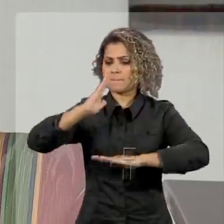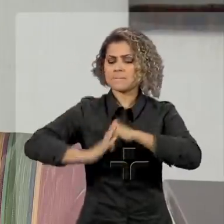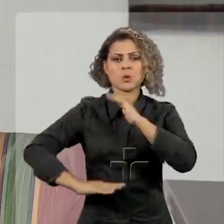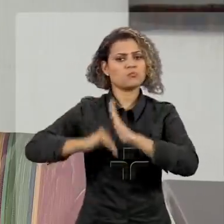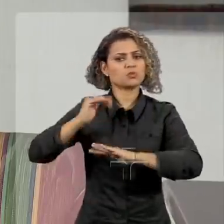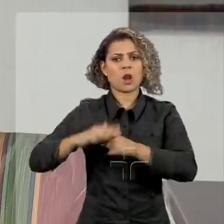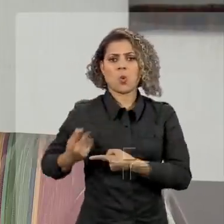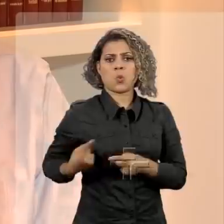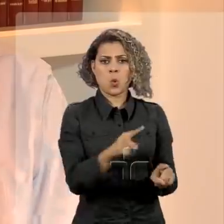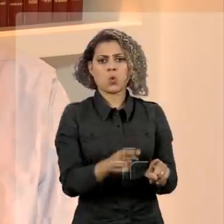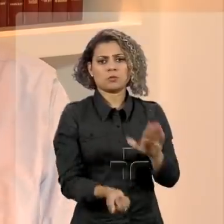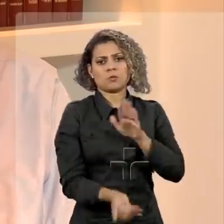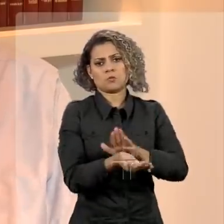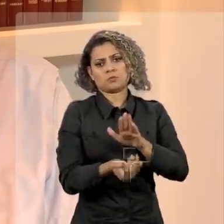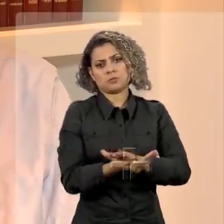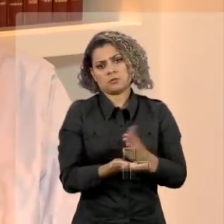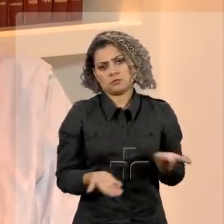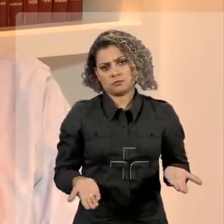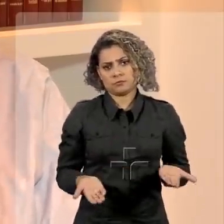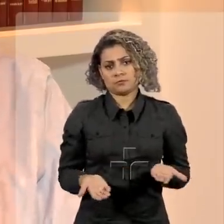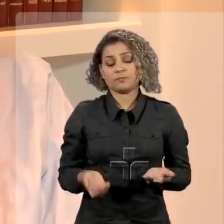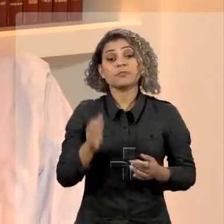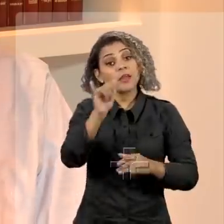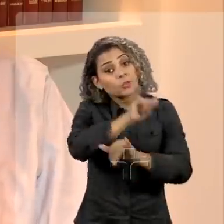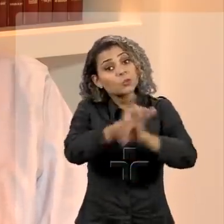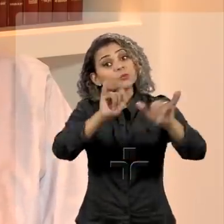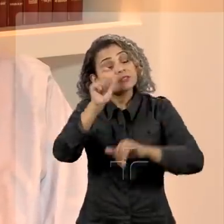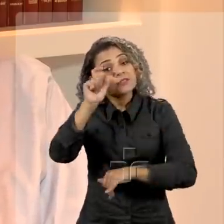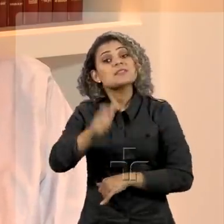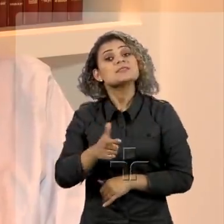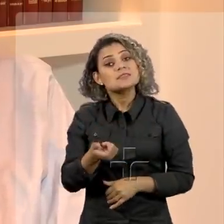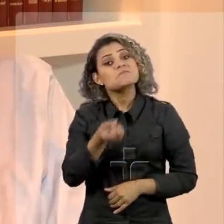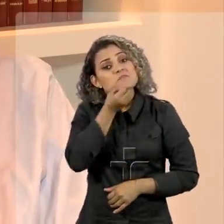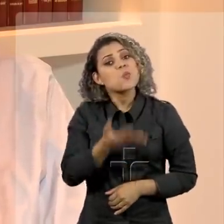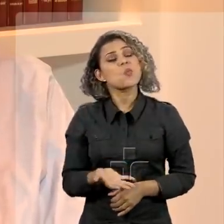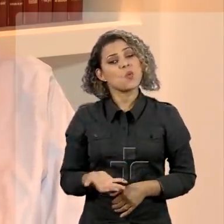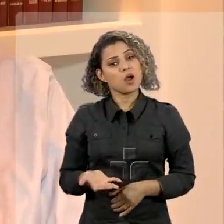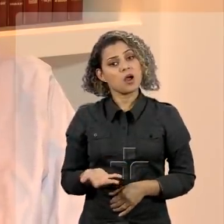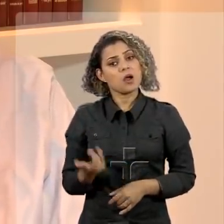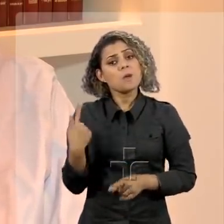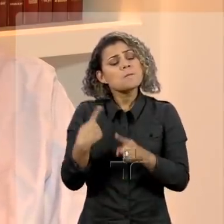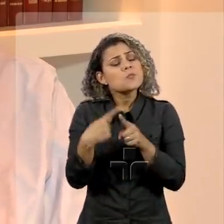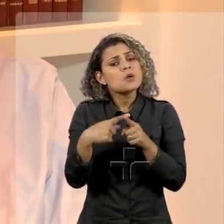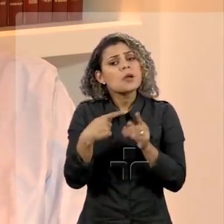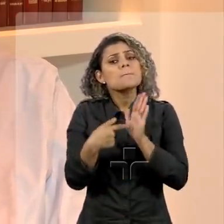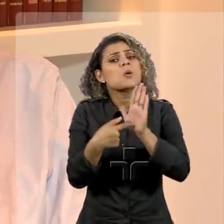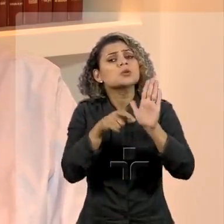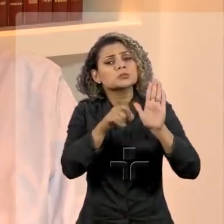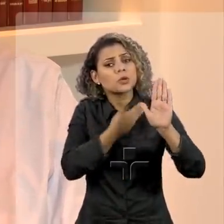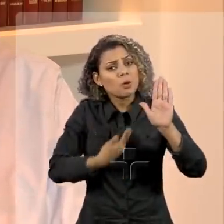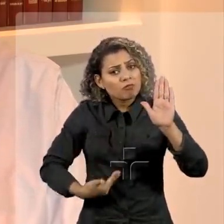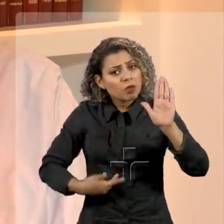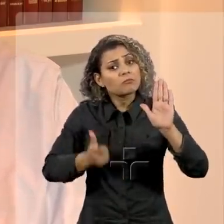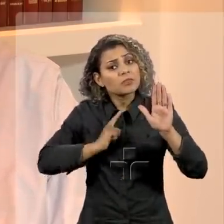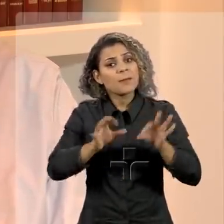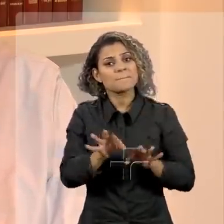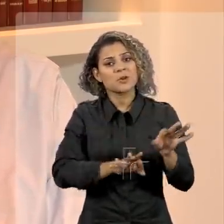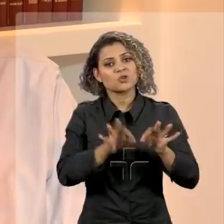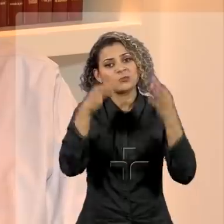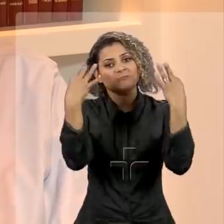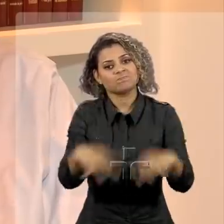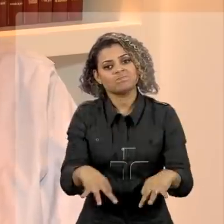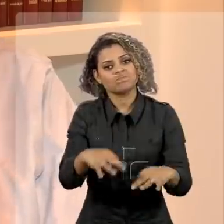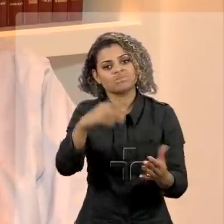de combate à corrupção. Isso é uma notícia muito interessante, porque mostra que o governo tem projetos